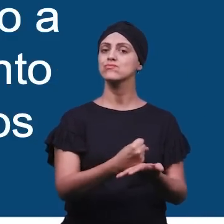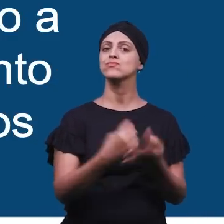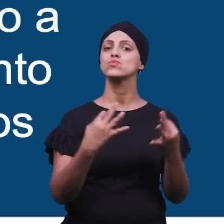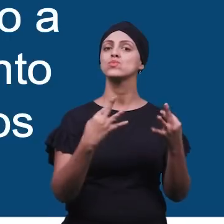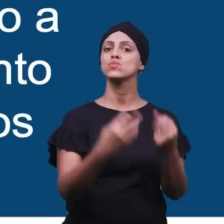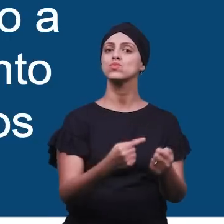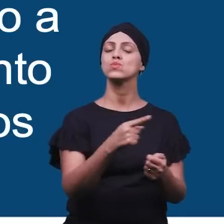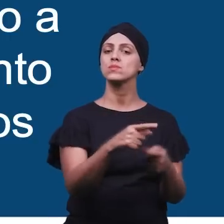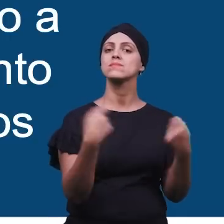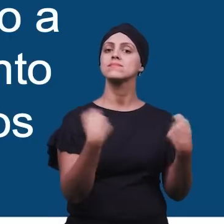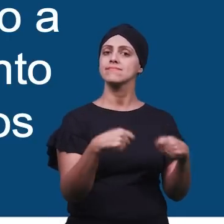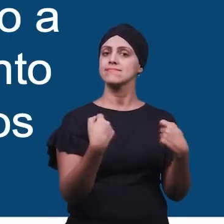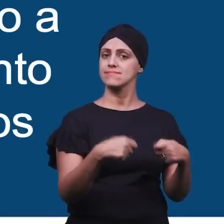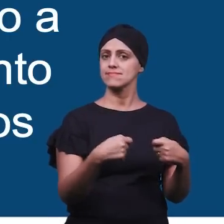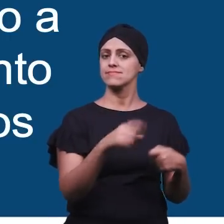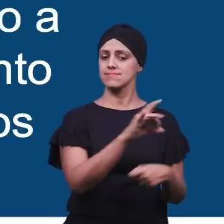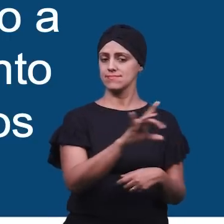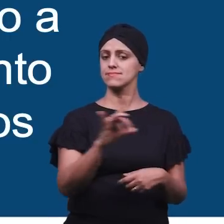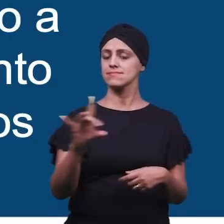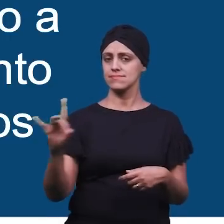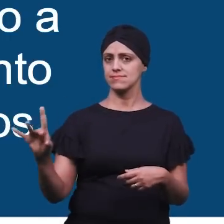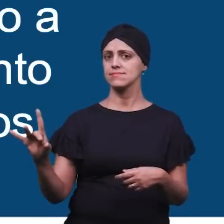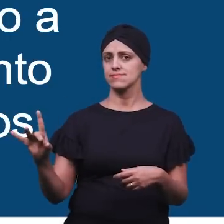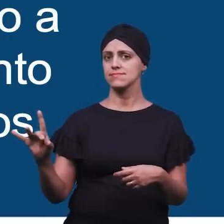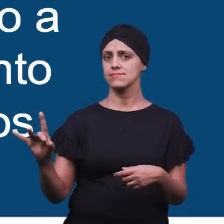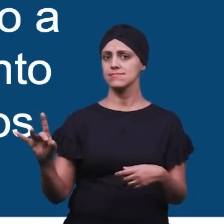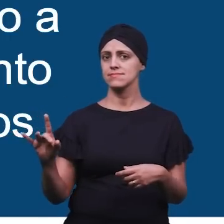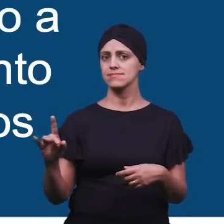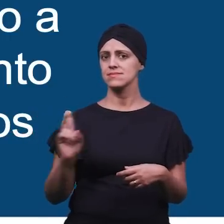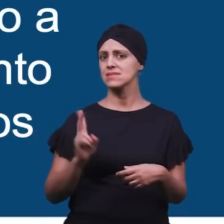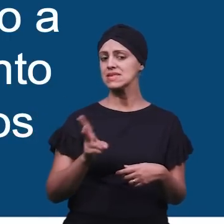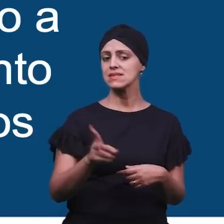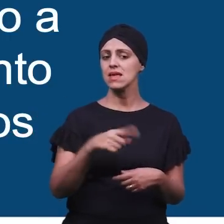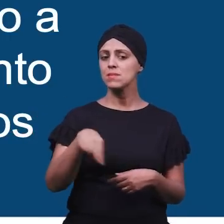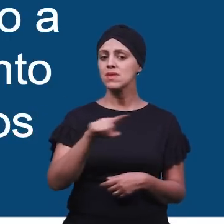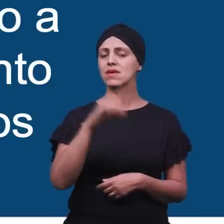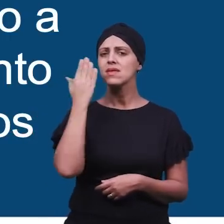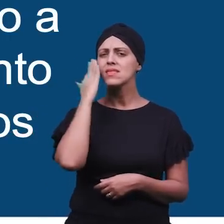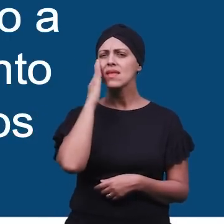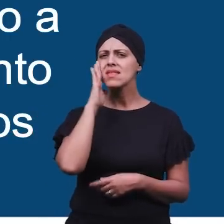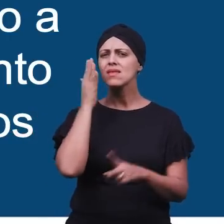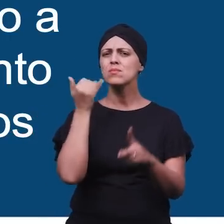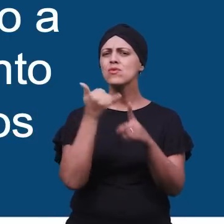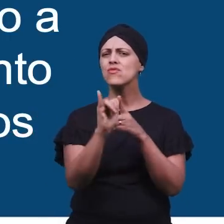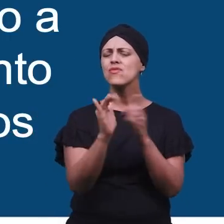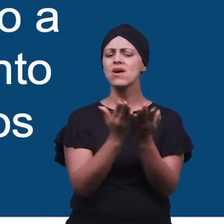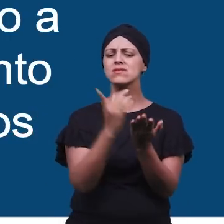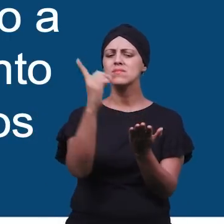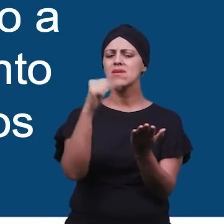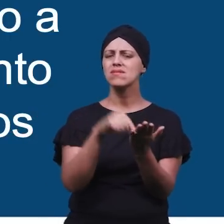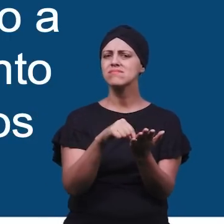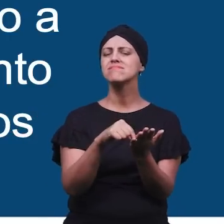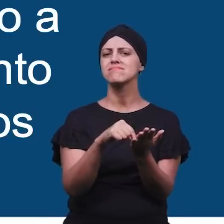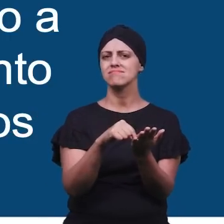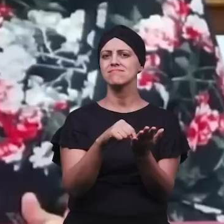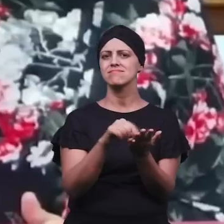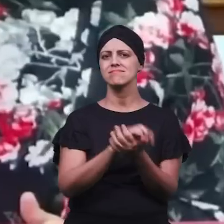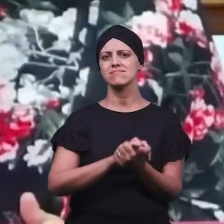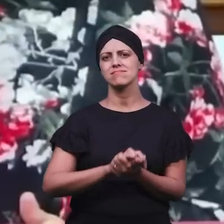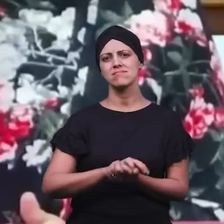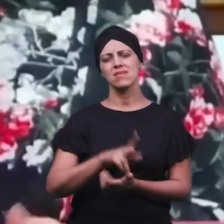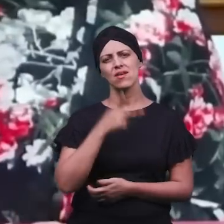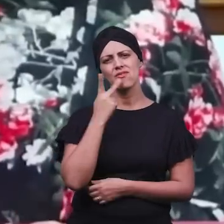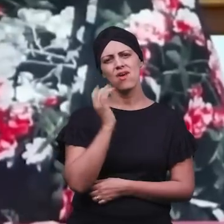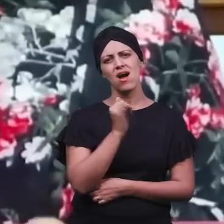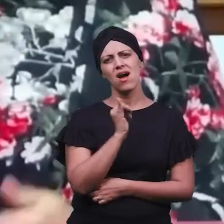suporte necessário a cada um, levando sempre o entendimento profético da palavra de Deus. Gosto muito de